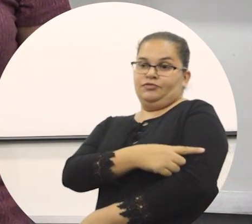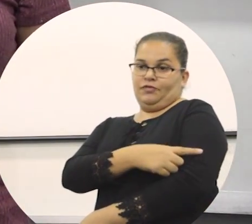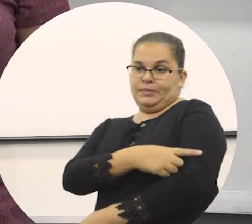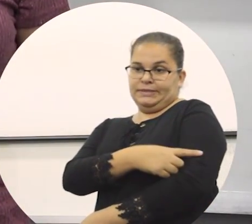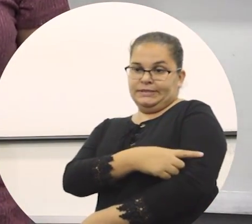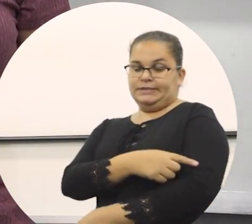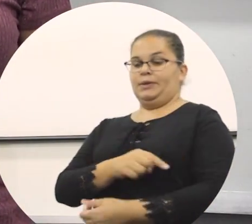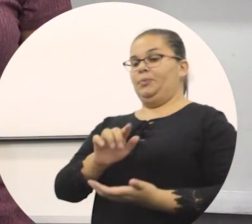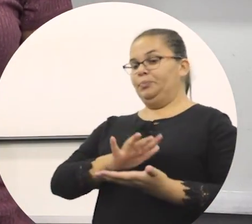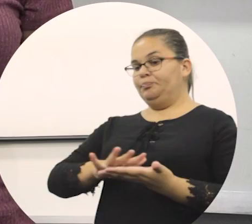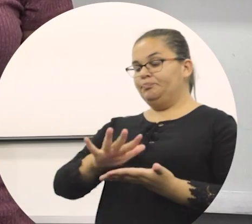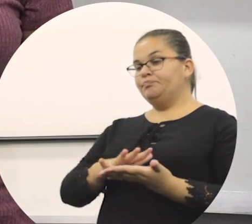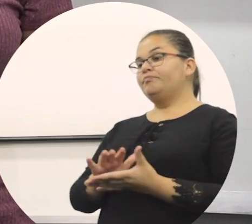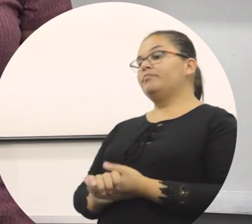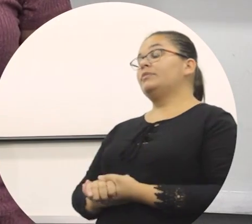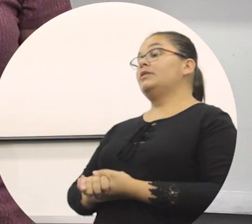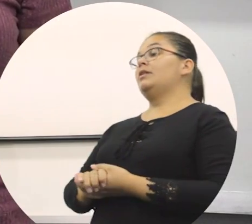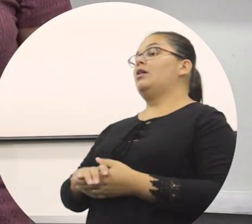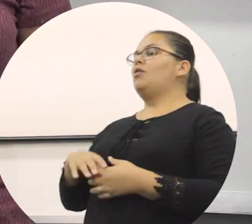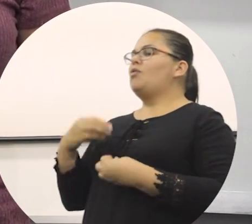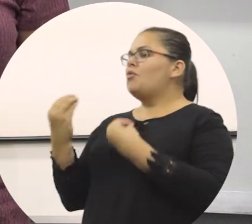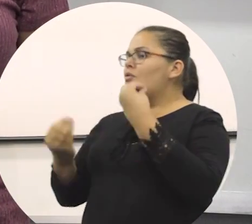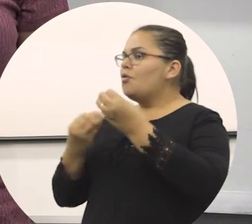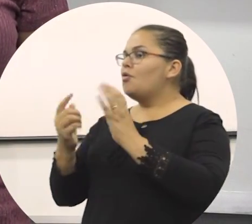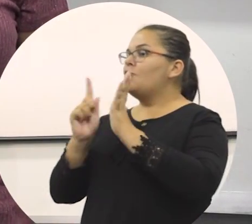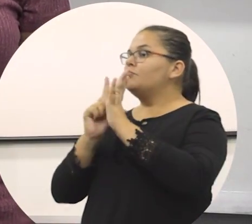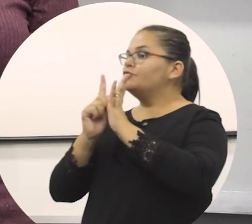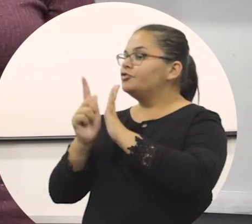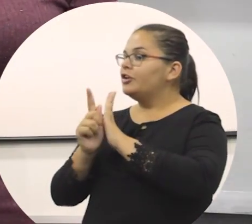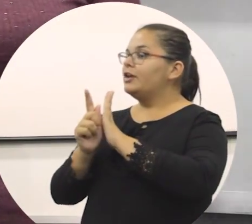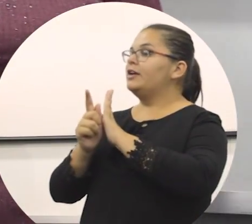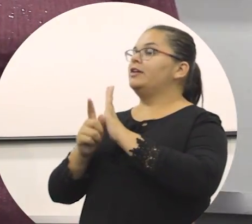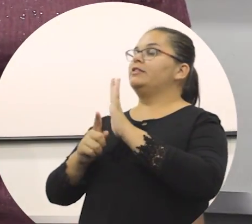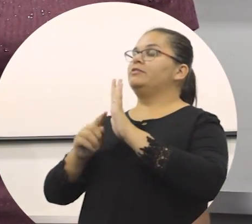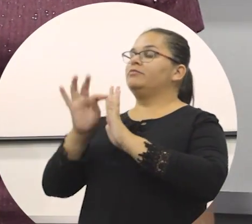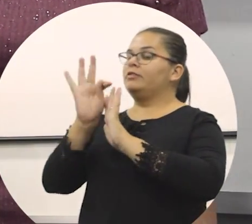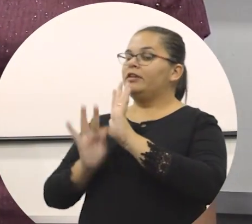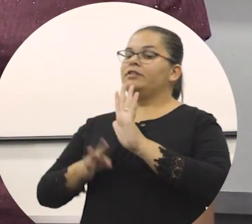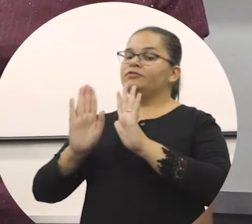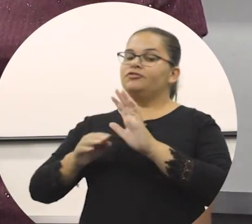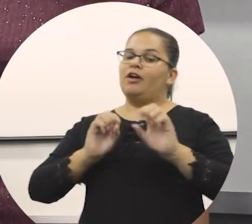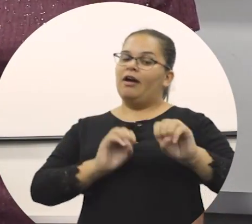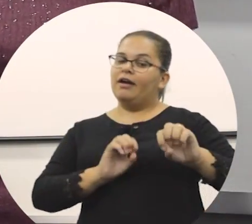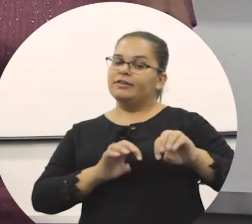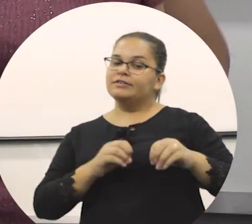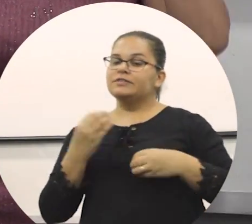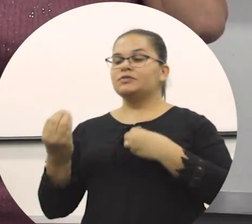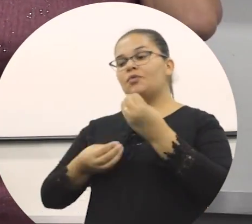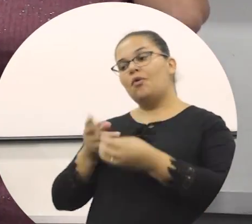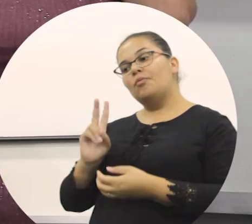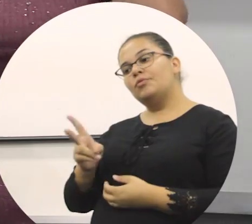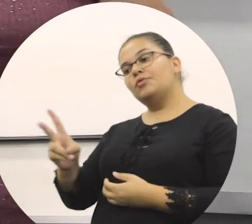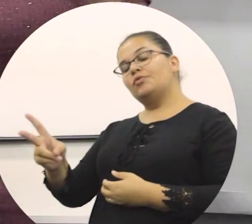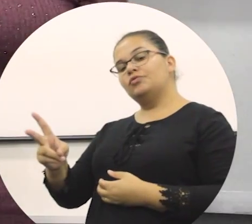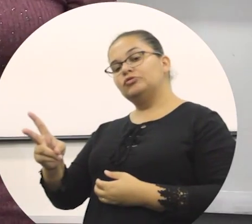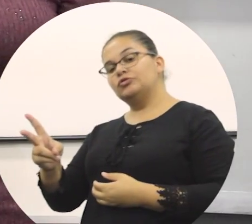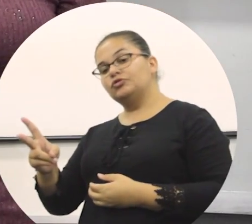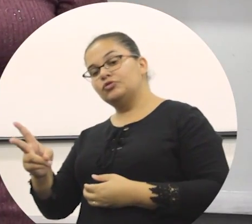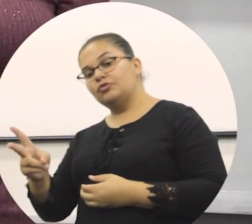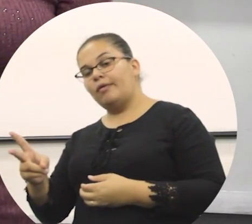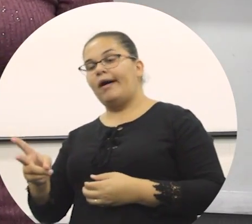geral assim, os gêneros que nós já trabalhamos e que gostaríamos que isso, de certa forma, fosse mantido também. Né?